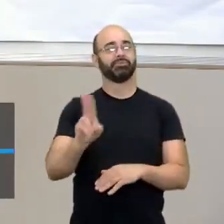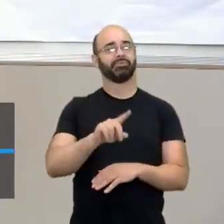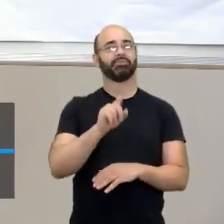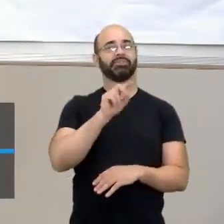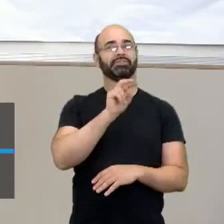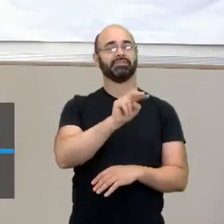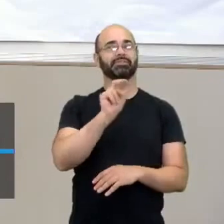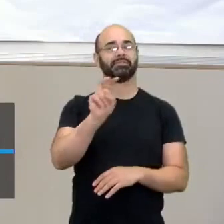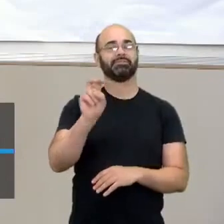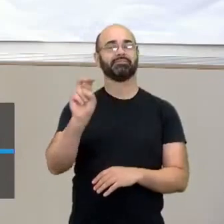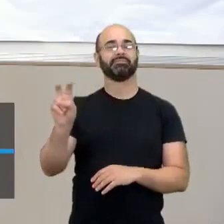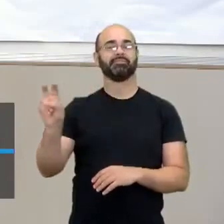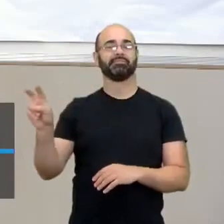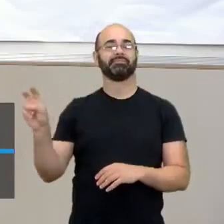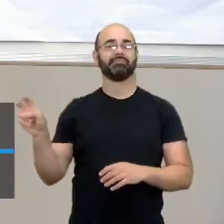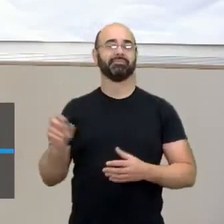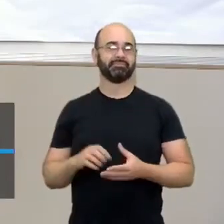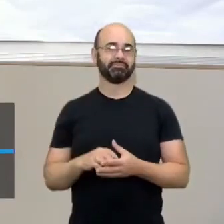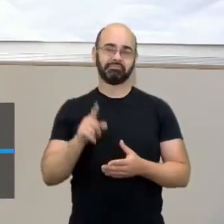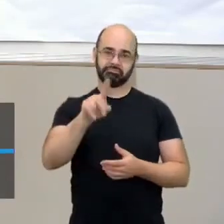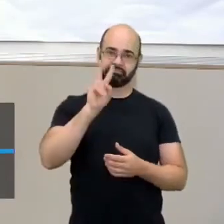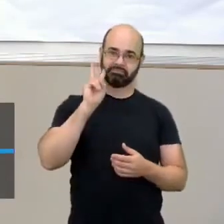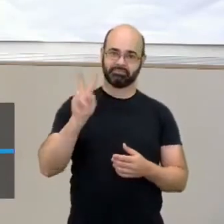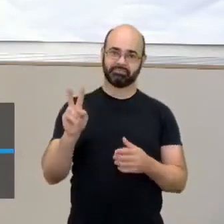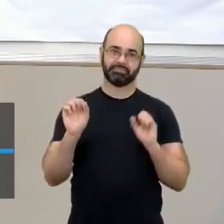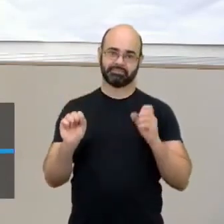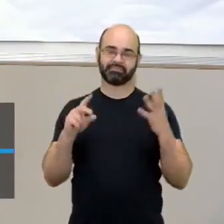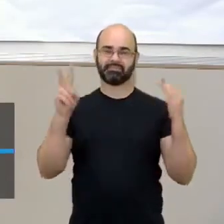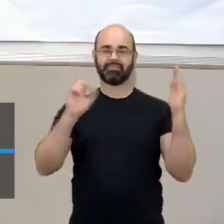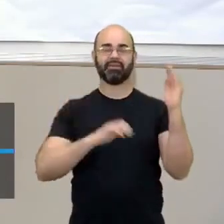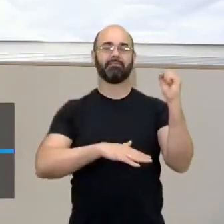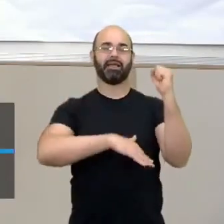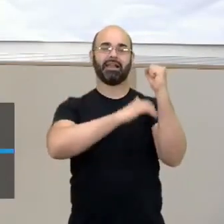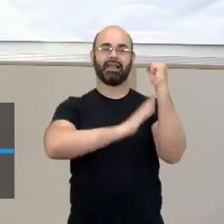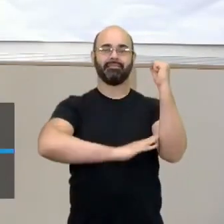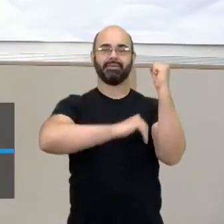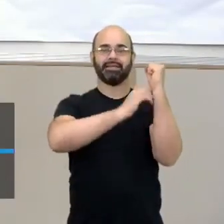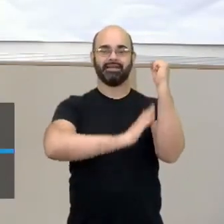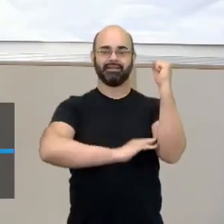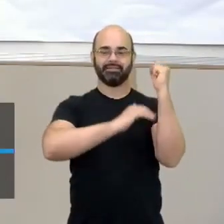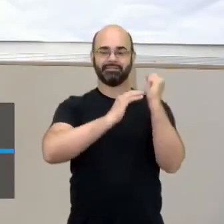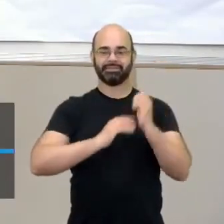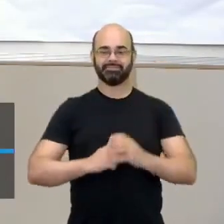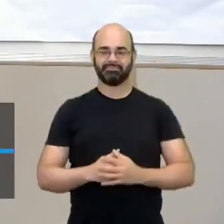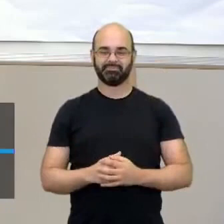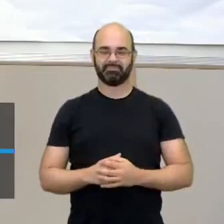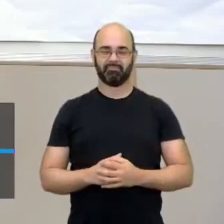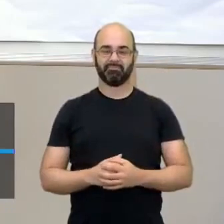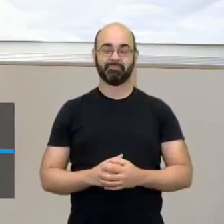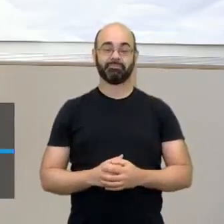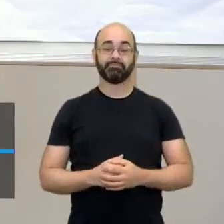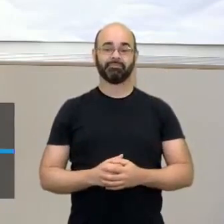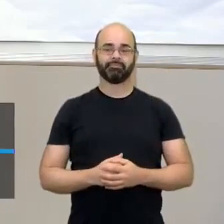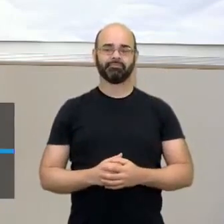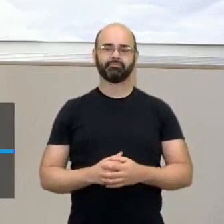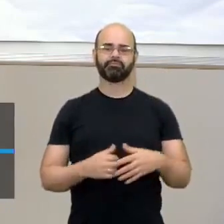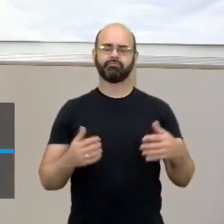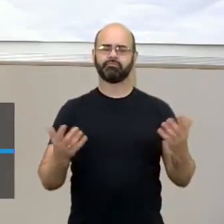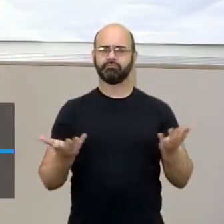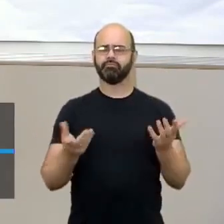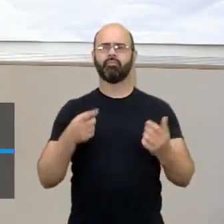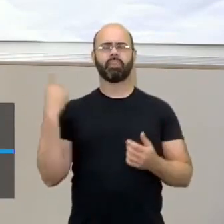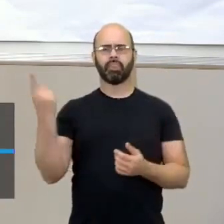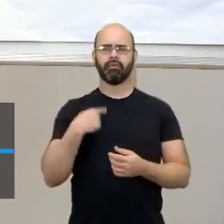no seu cotidiano. Vamos falar do lambe-lambe. E para falar desse tema tão